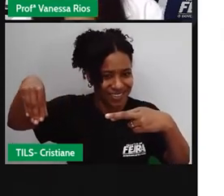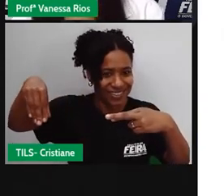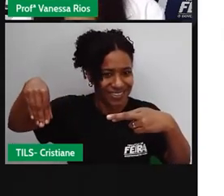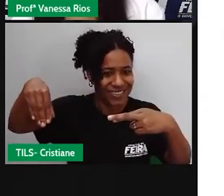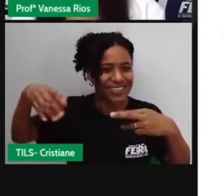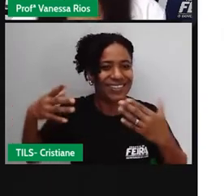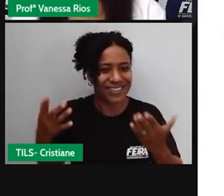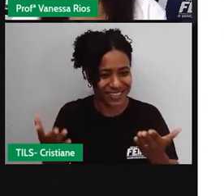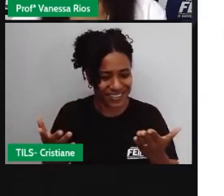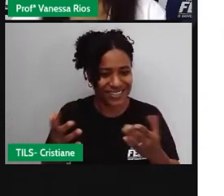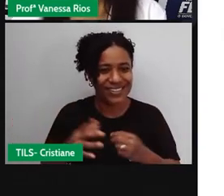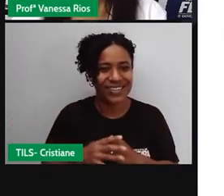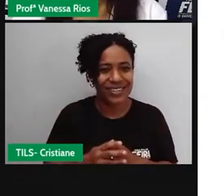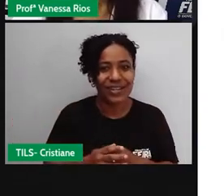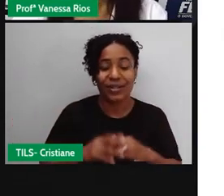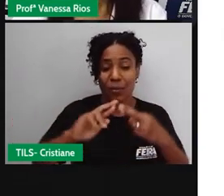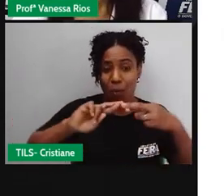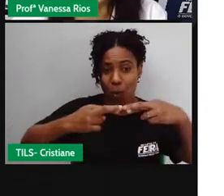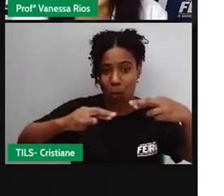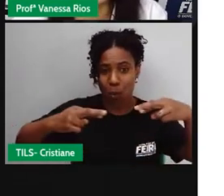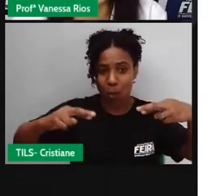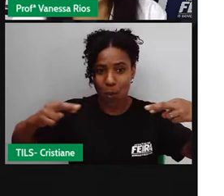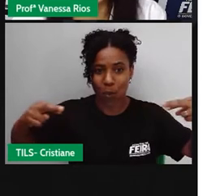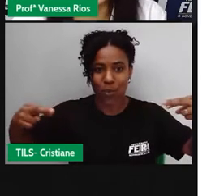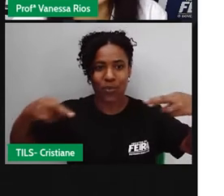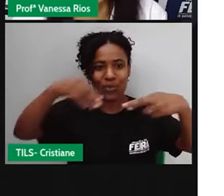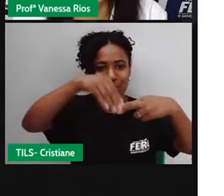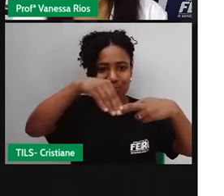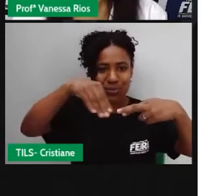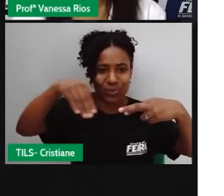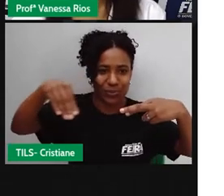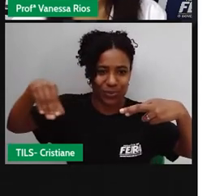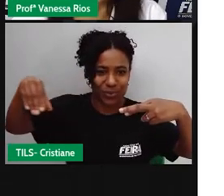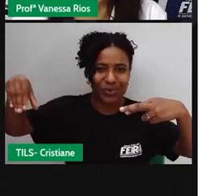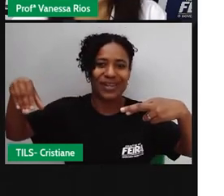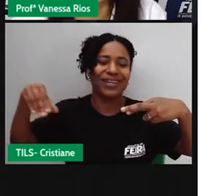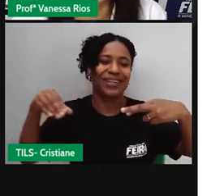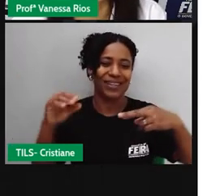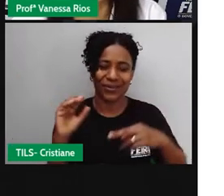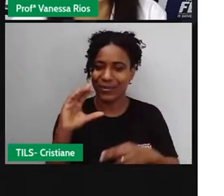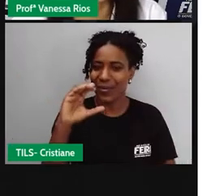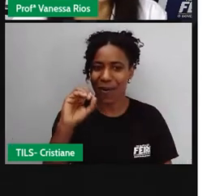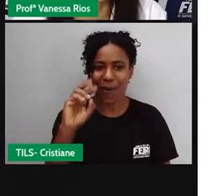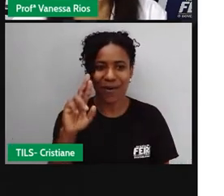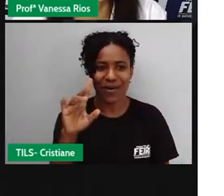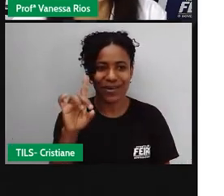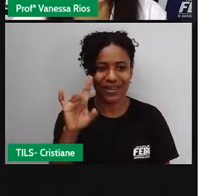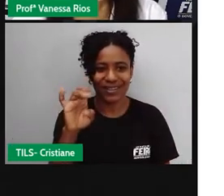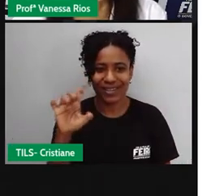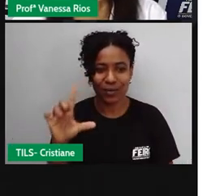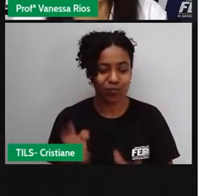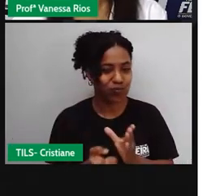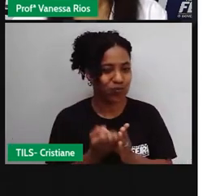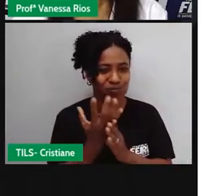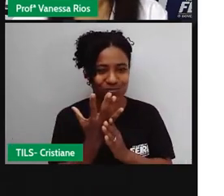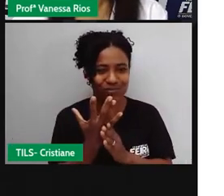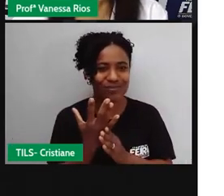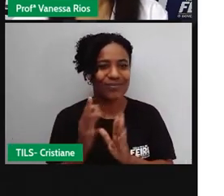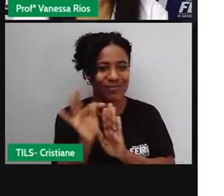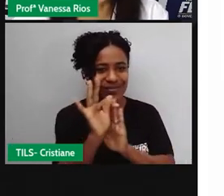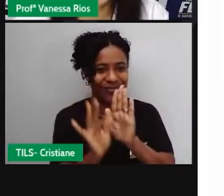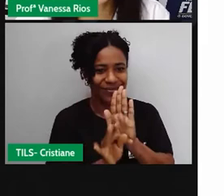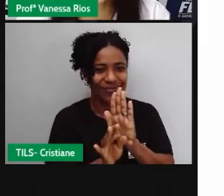corda. Então, o nome cordel surge a partir dessa forma de exposição dos textos, essa